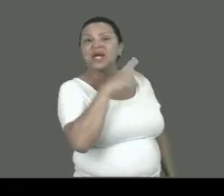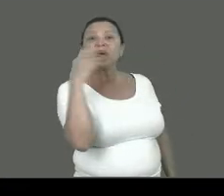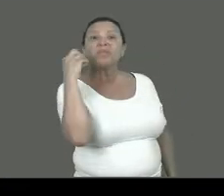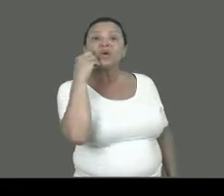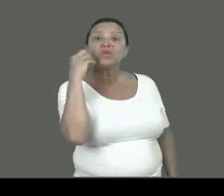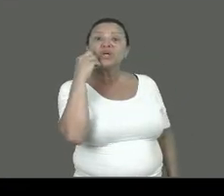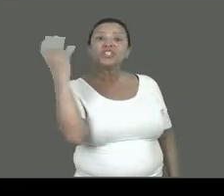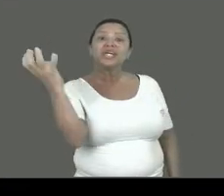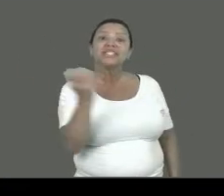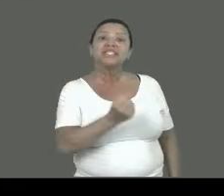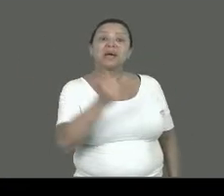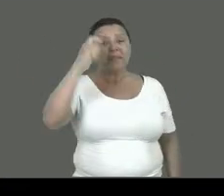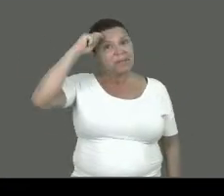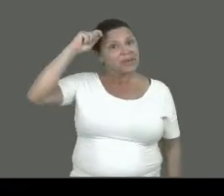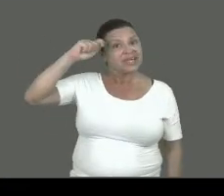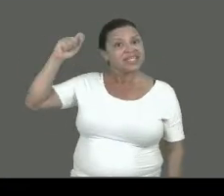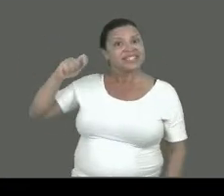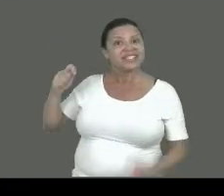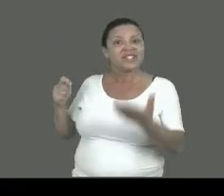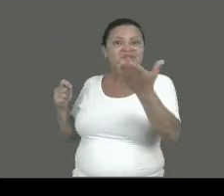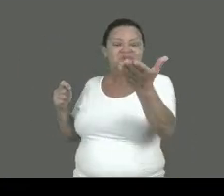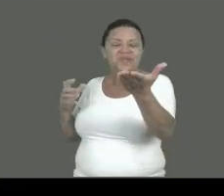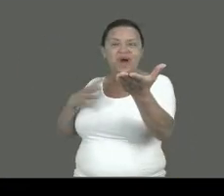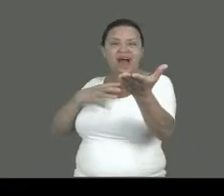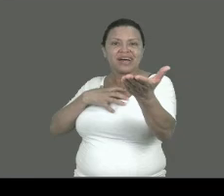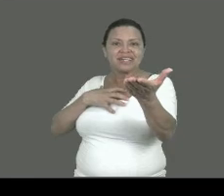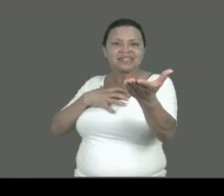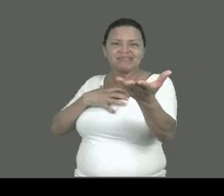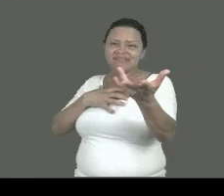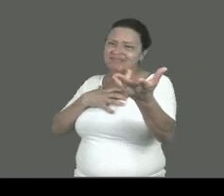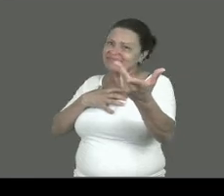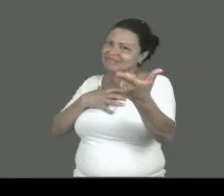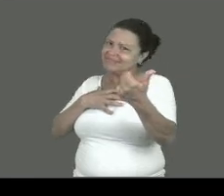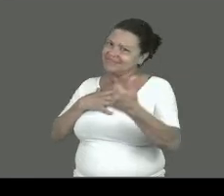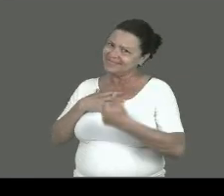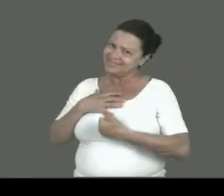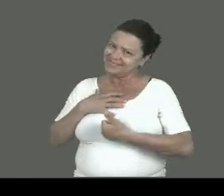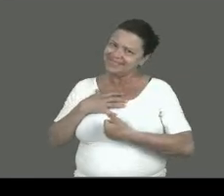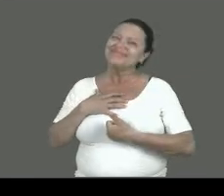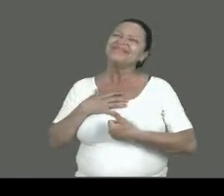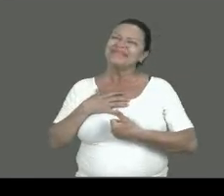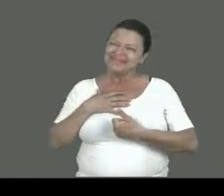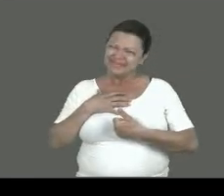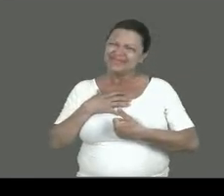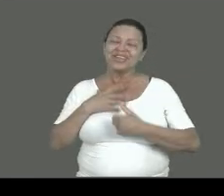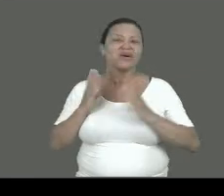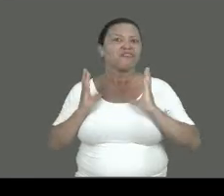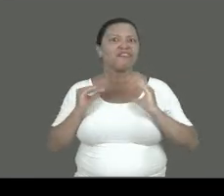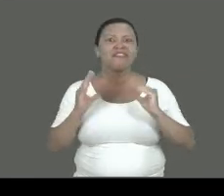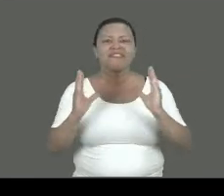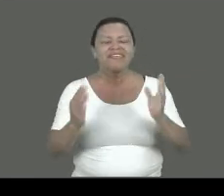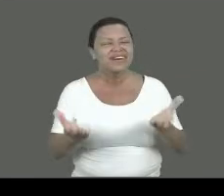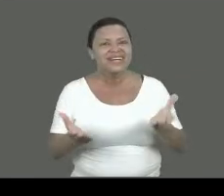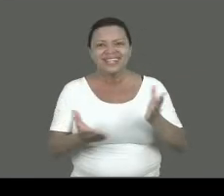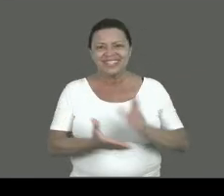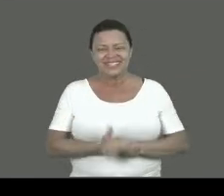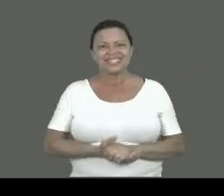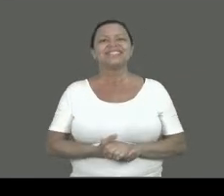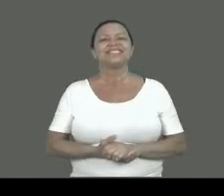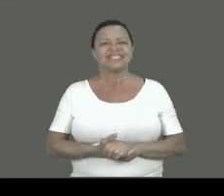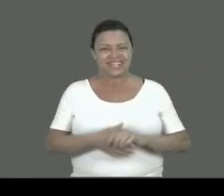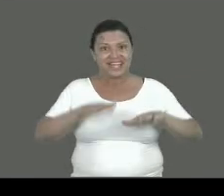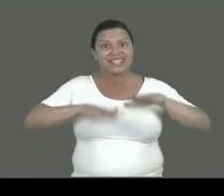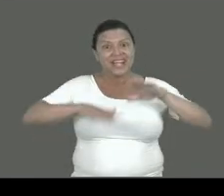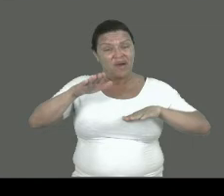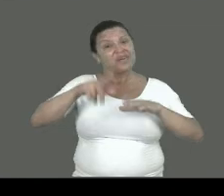oportunidade de receber uma mensagem sua assinada. Olha que coisa mais linda. Olha que conforto que talvez seja